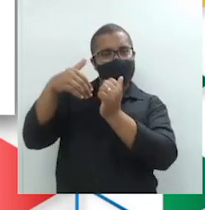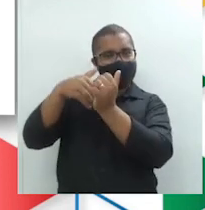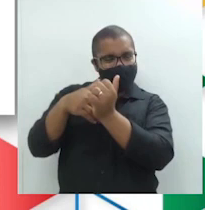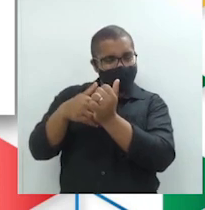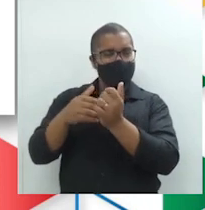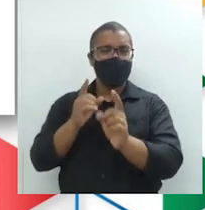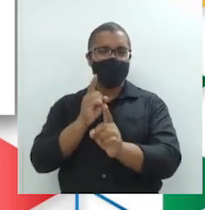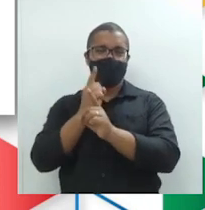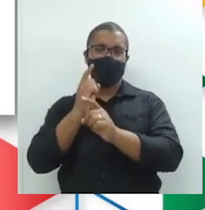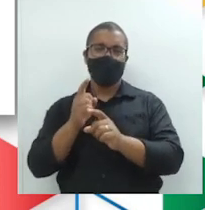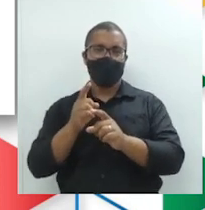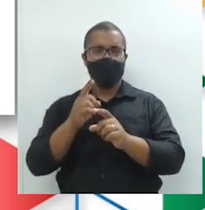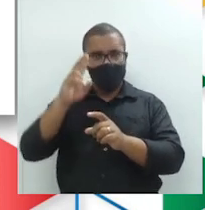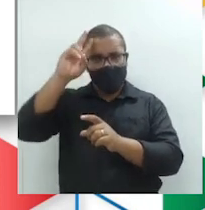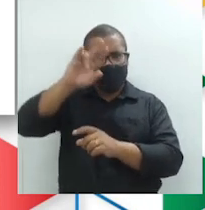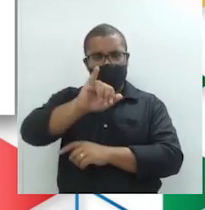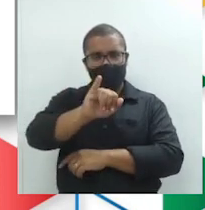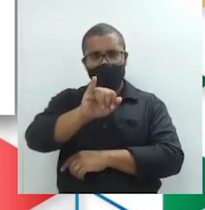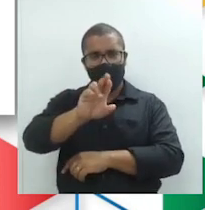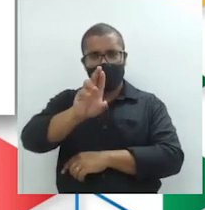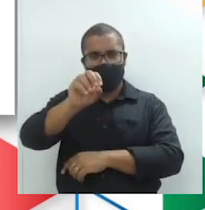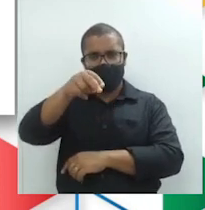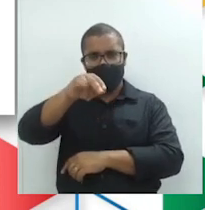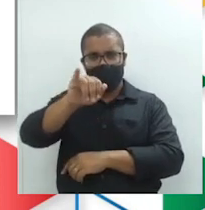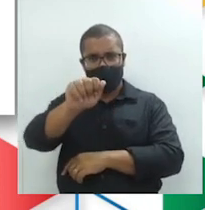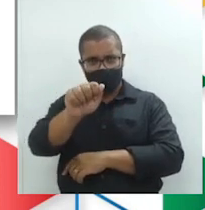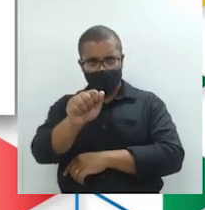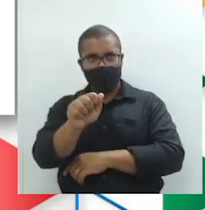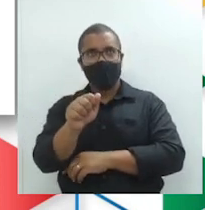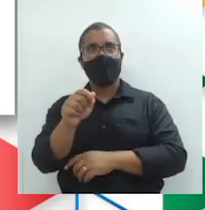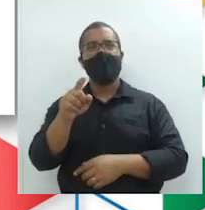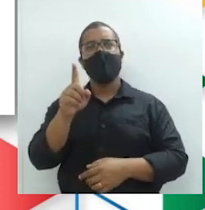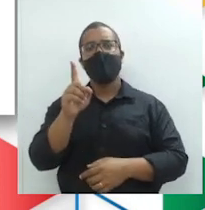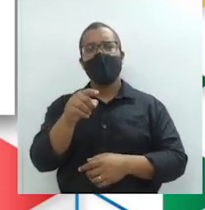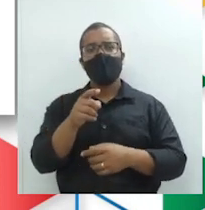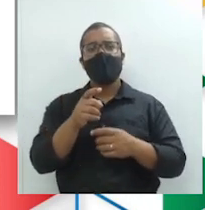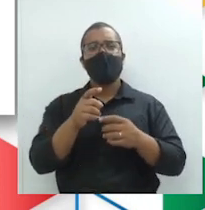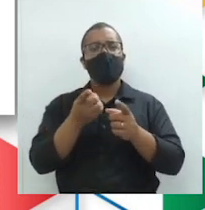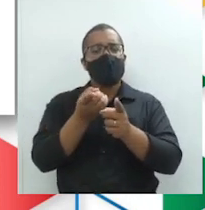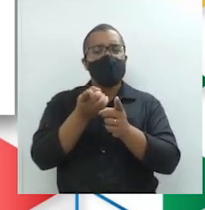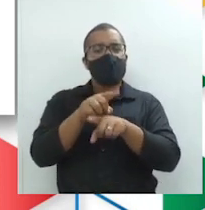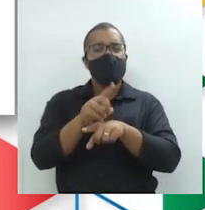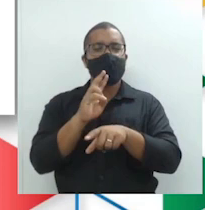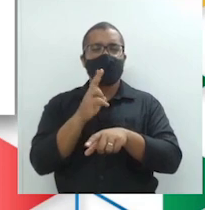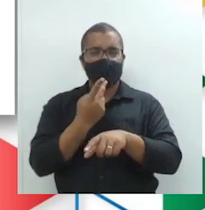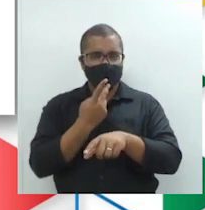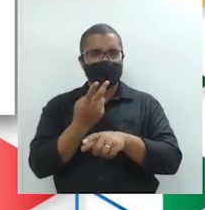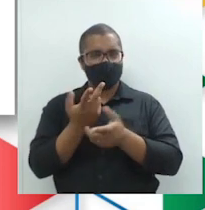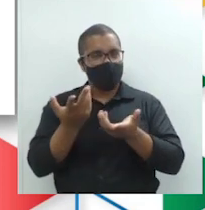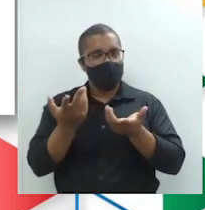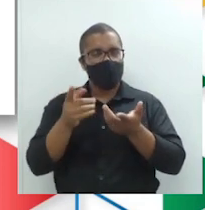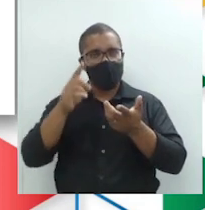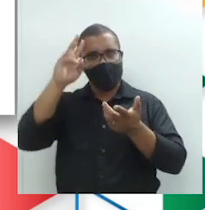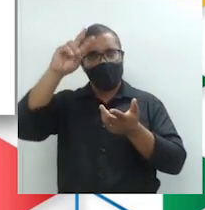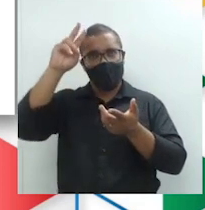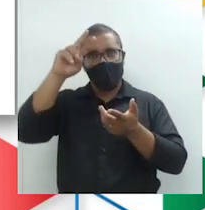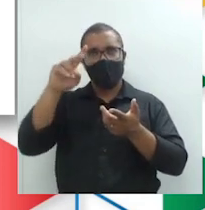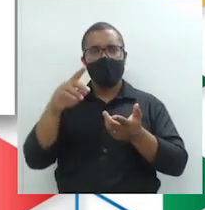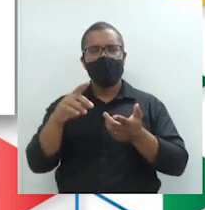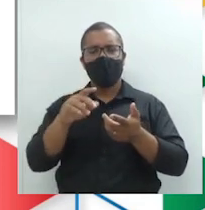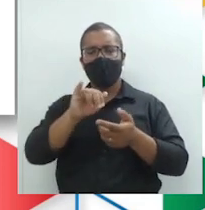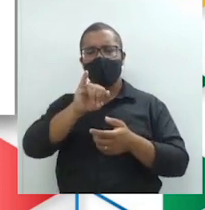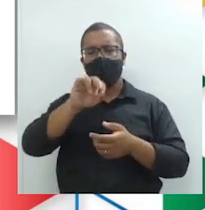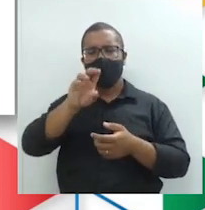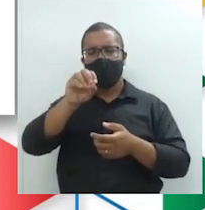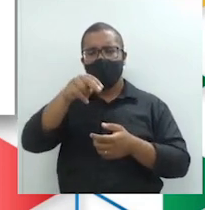a ironia. Lembram quando eu falei, estudantes, que nós utilizamos muitas vezes a ironia? Lembra o que é ironia?